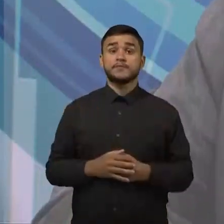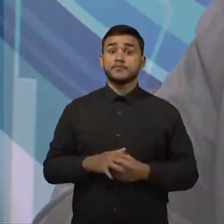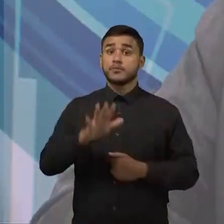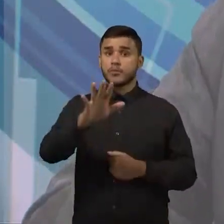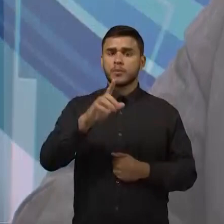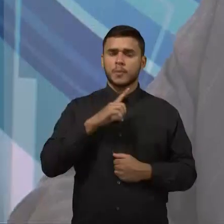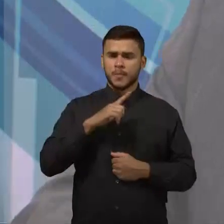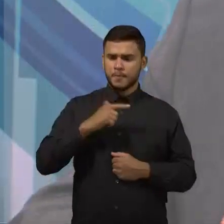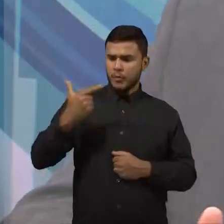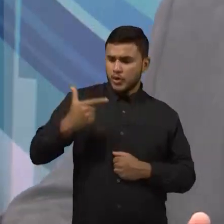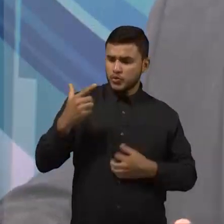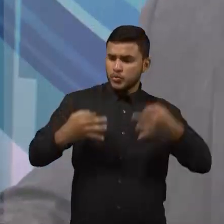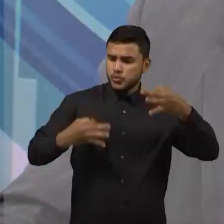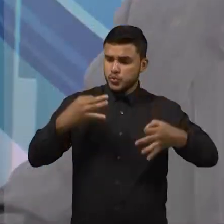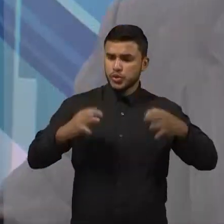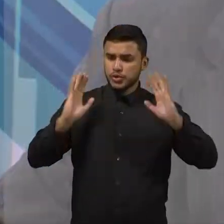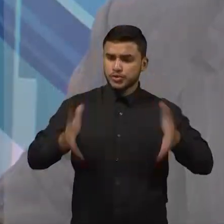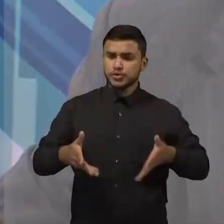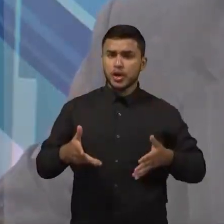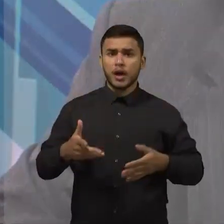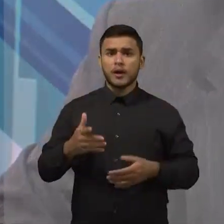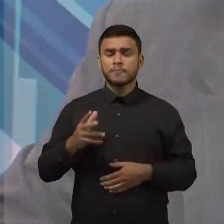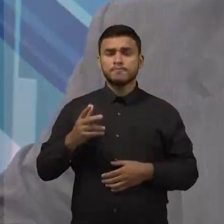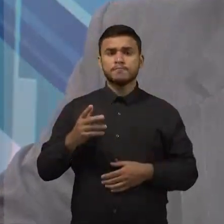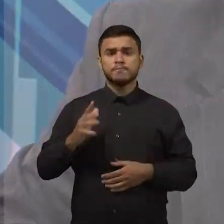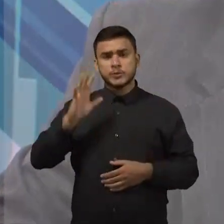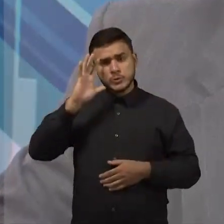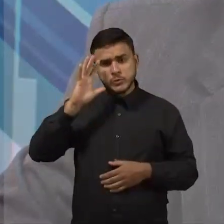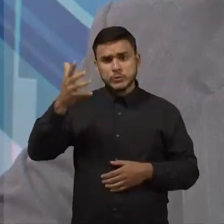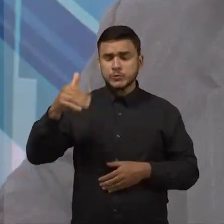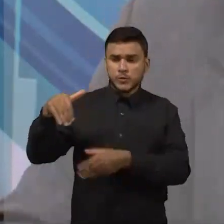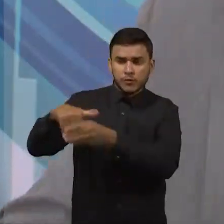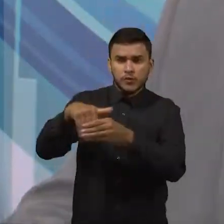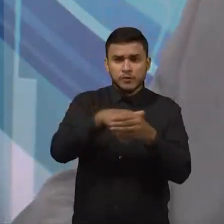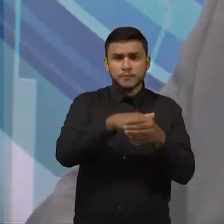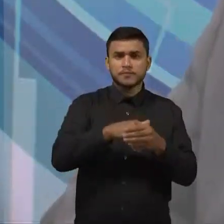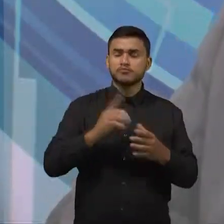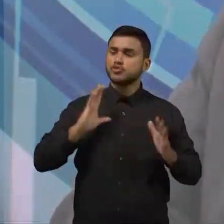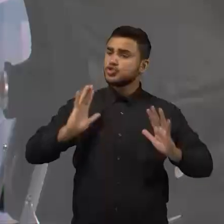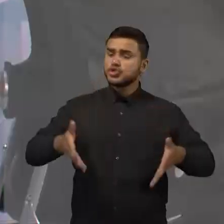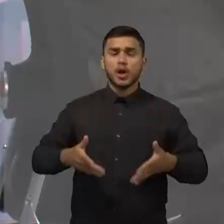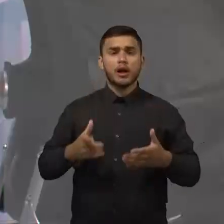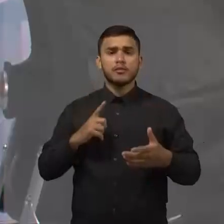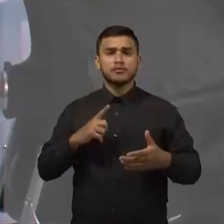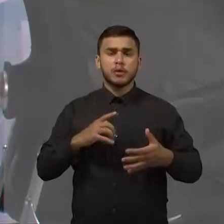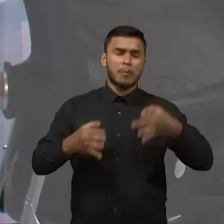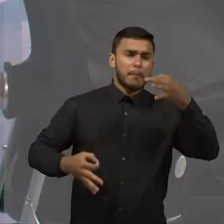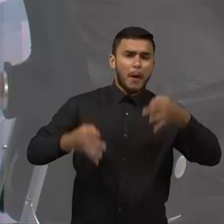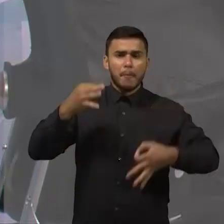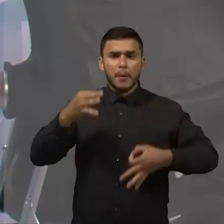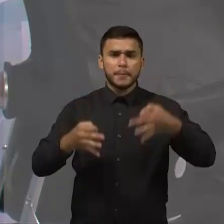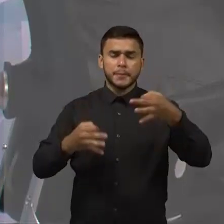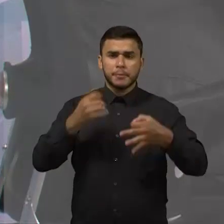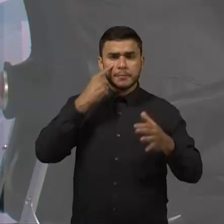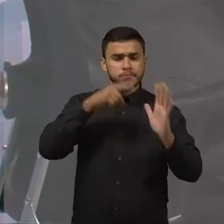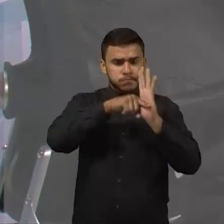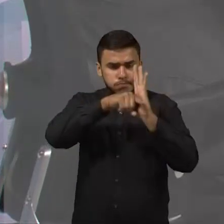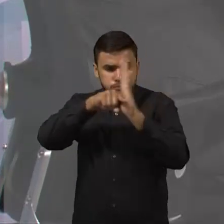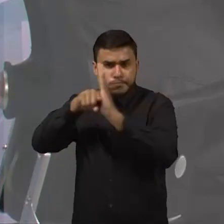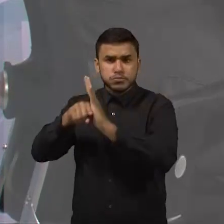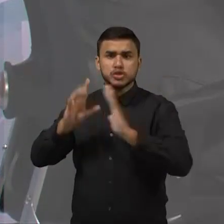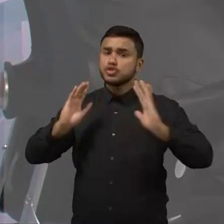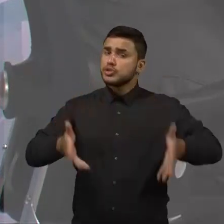2º grau, ela já esgotou a capacidade de provas, então há muito pouco o que decidir, a pessoa